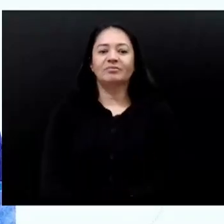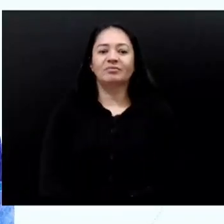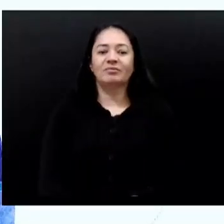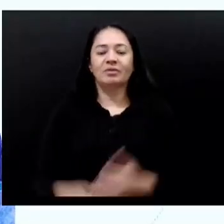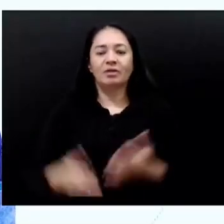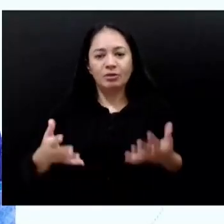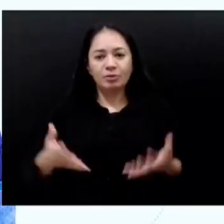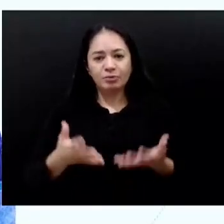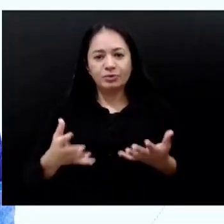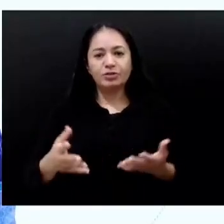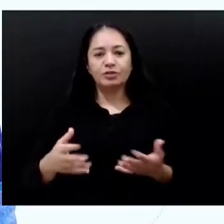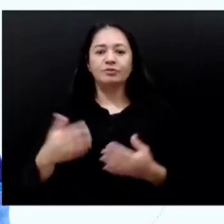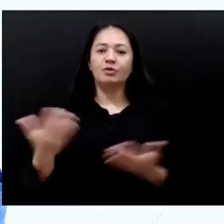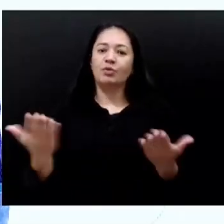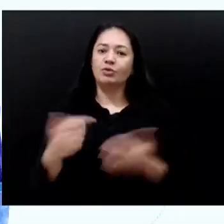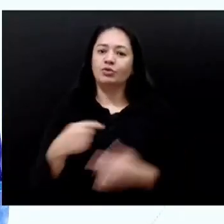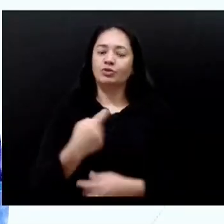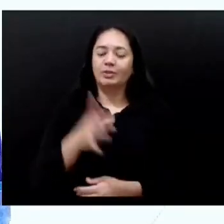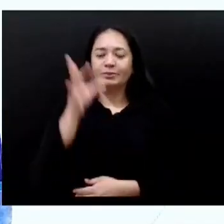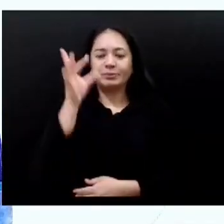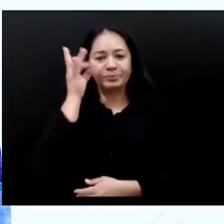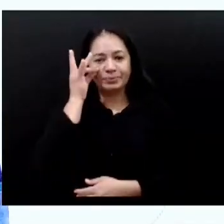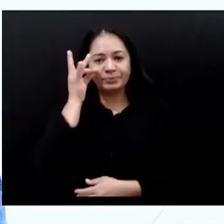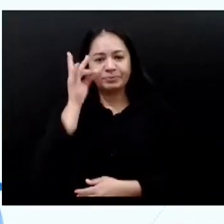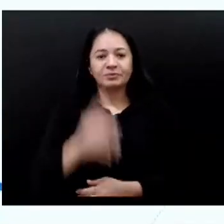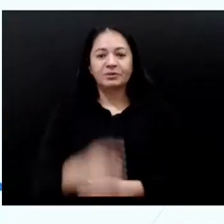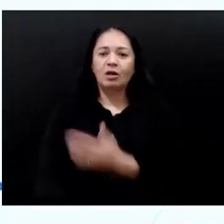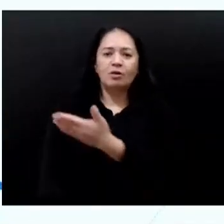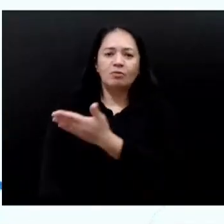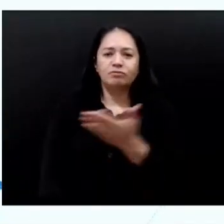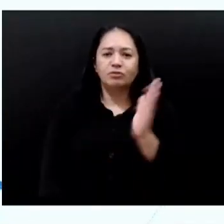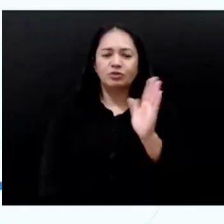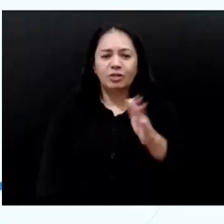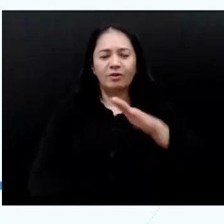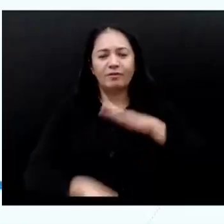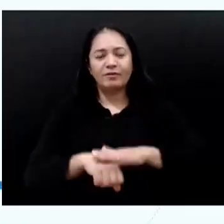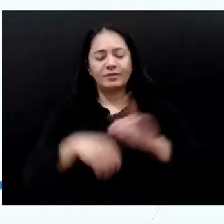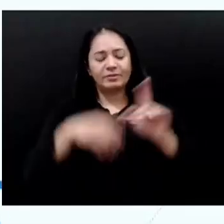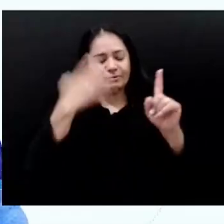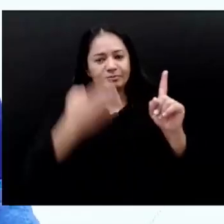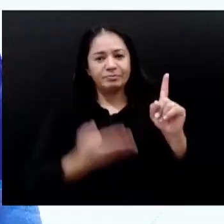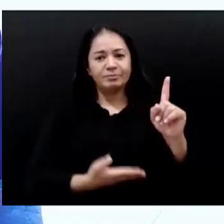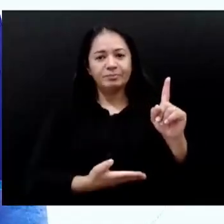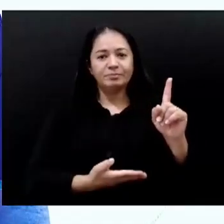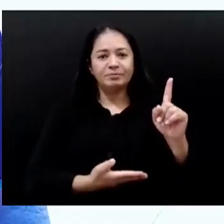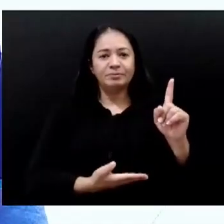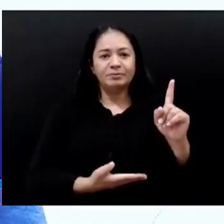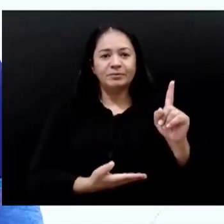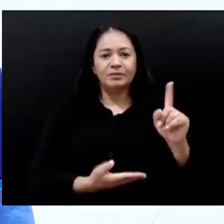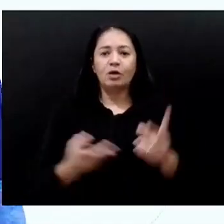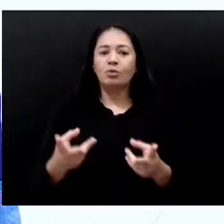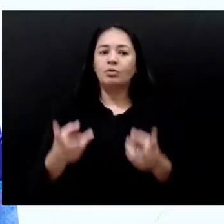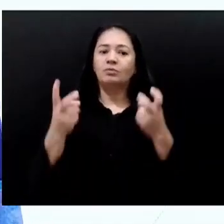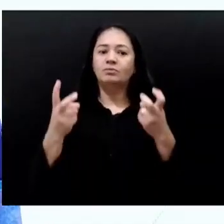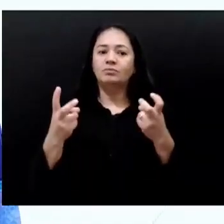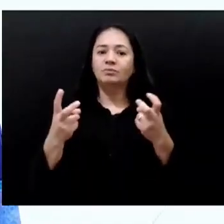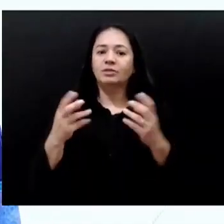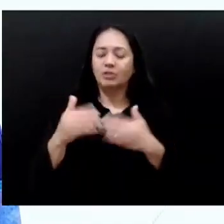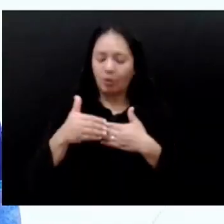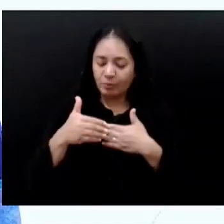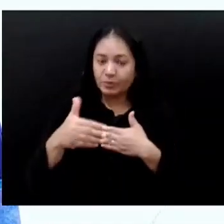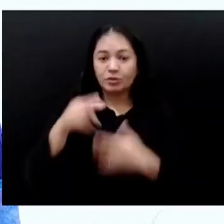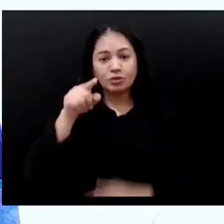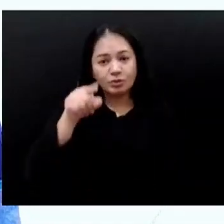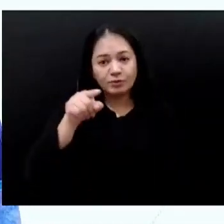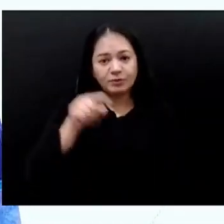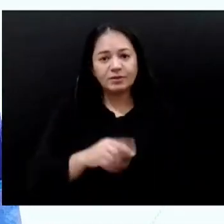hoje, né? Você está fazendo essa homenagem, um reconhecimento que partiu de você. Né? Não